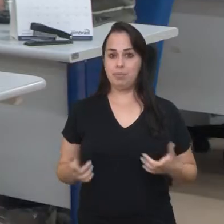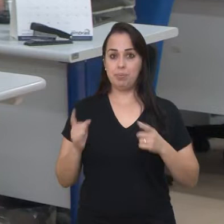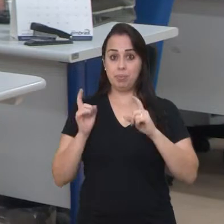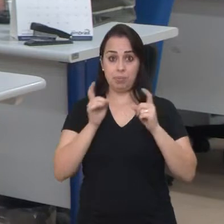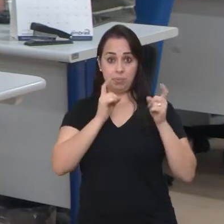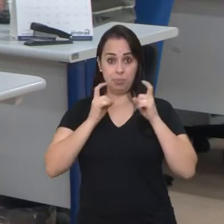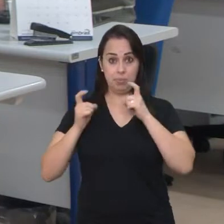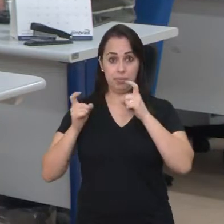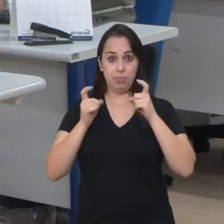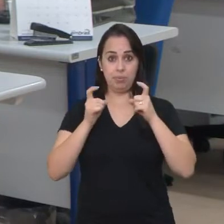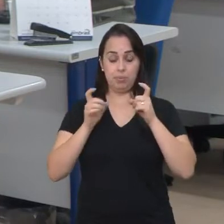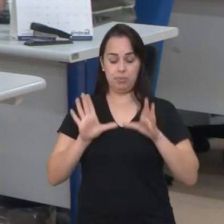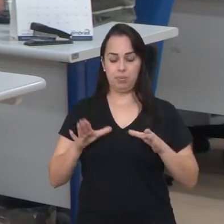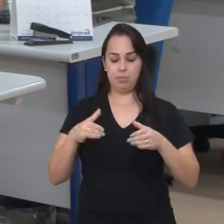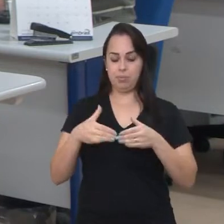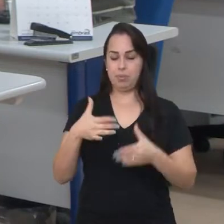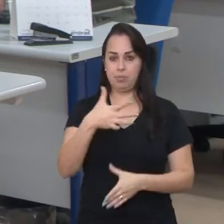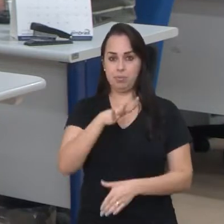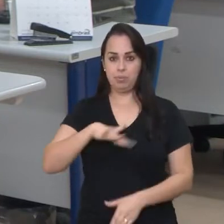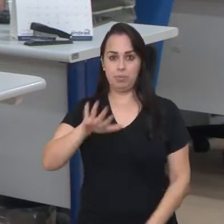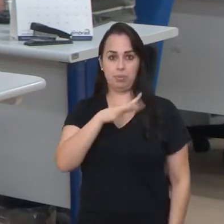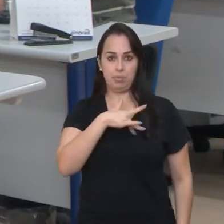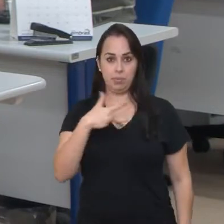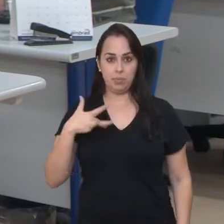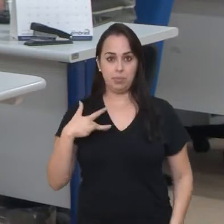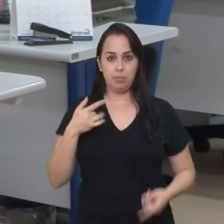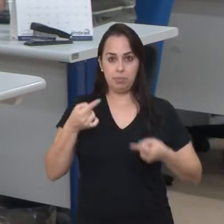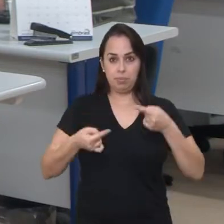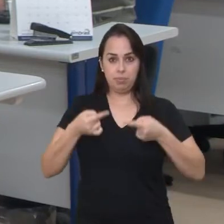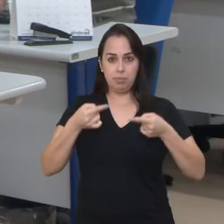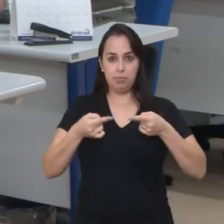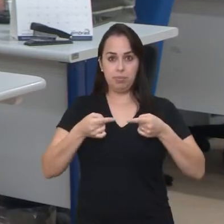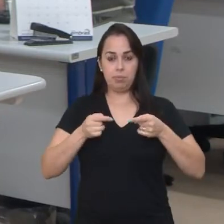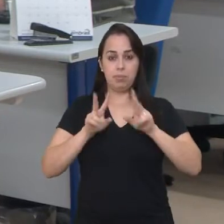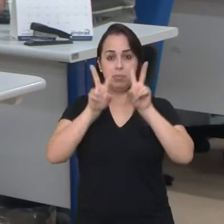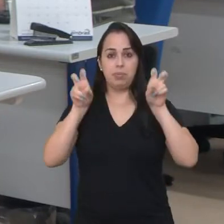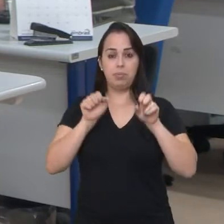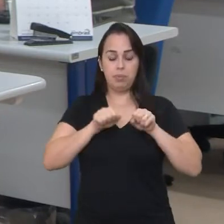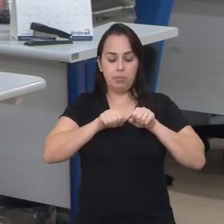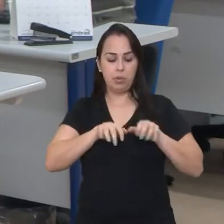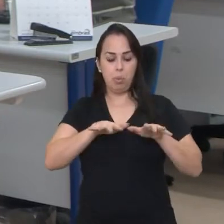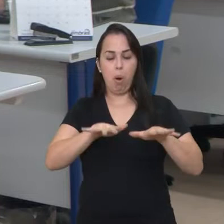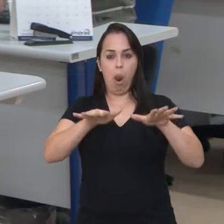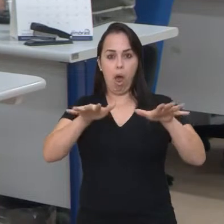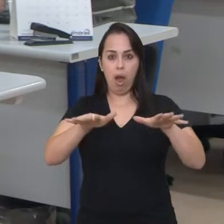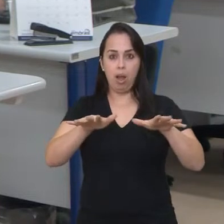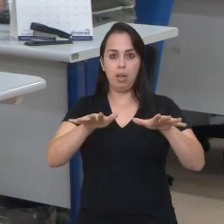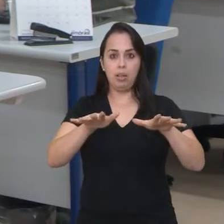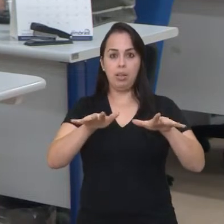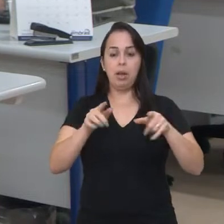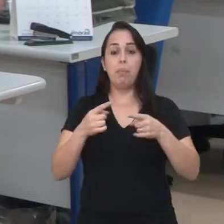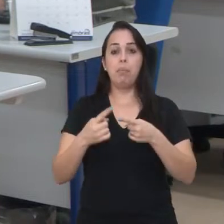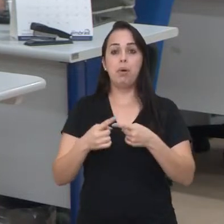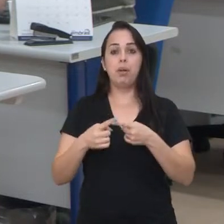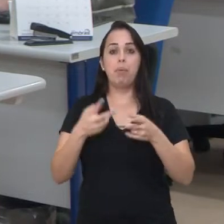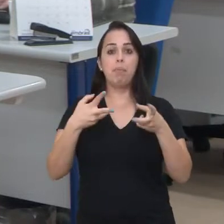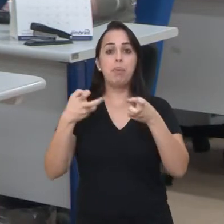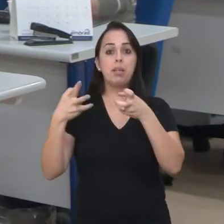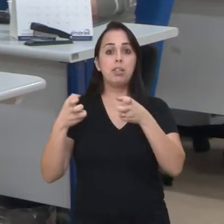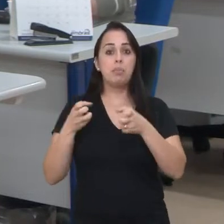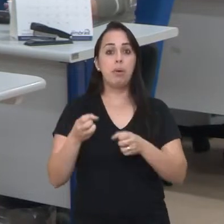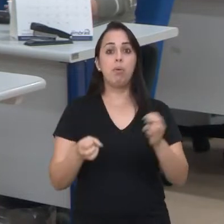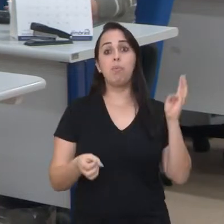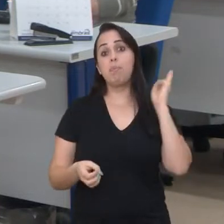em reunião realizada na Câmara, a Comissão de Saúde discutiu a situação epidemiológica de São José dos Campos depois do registro de